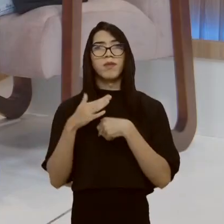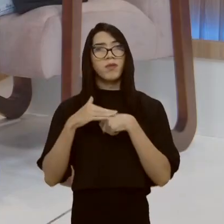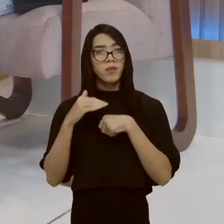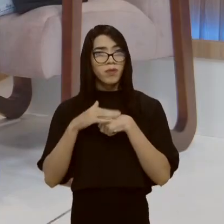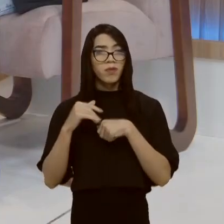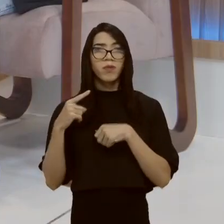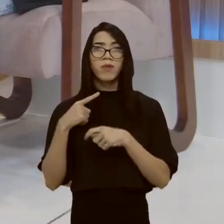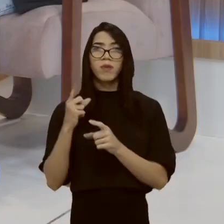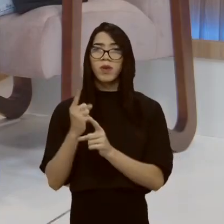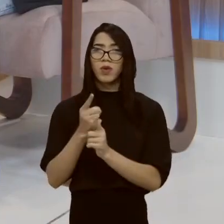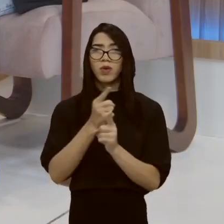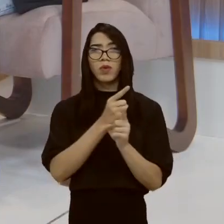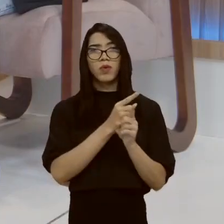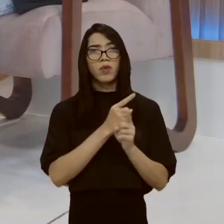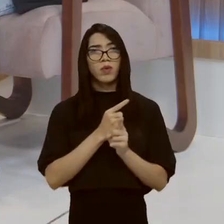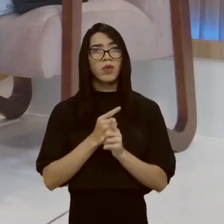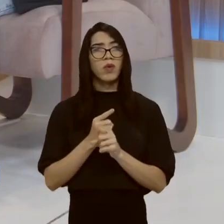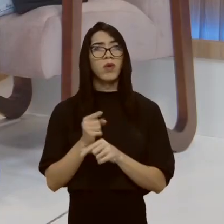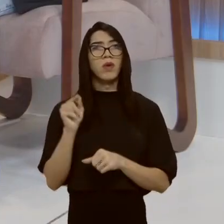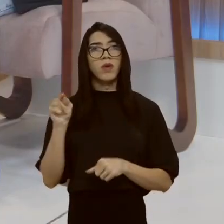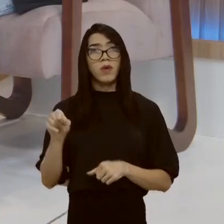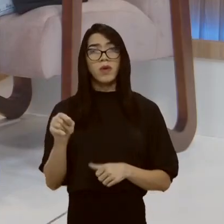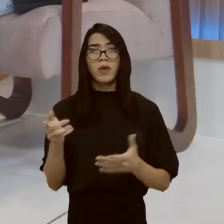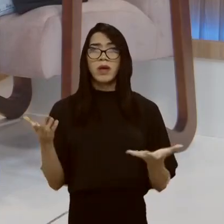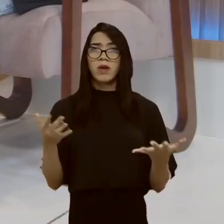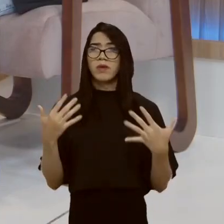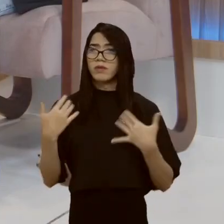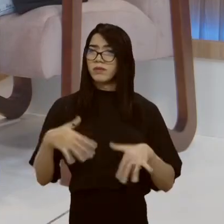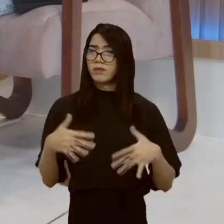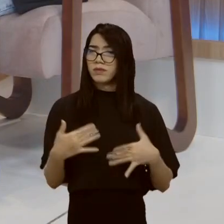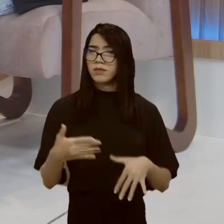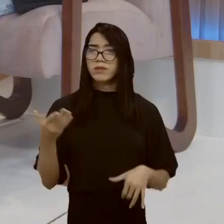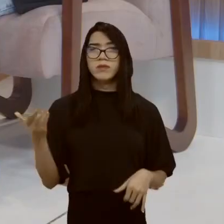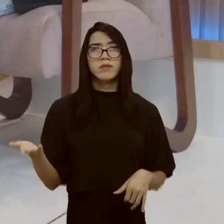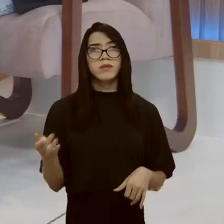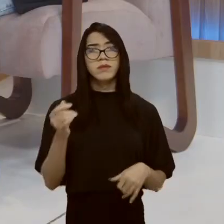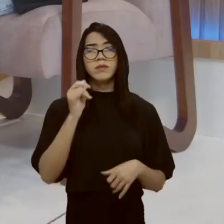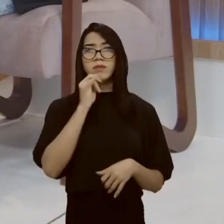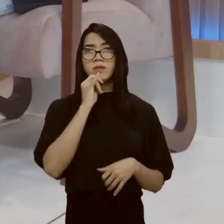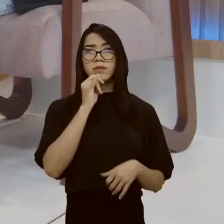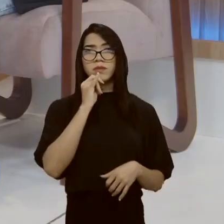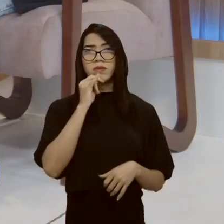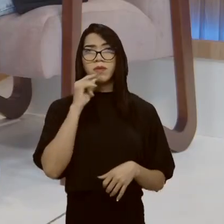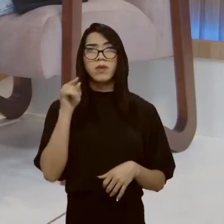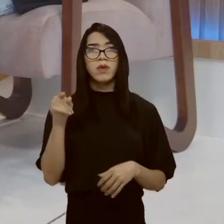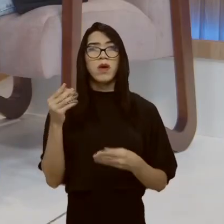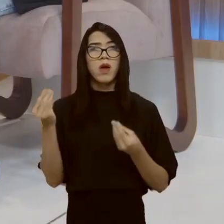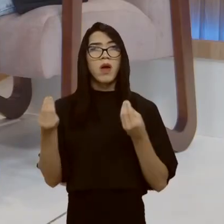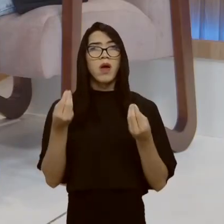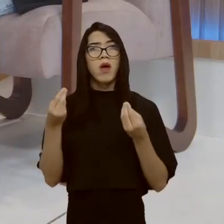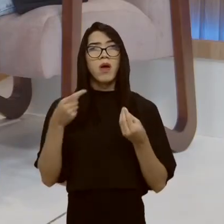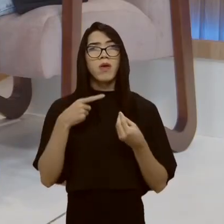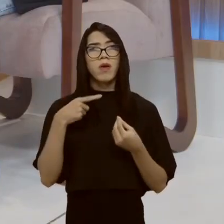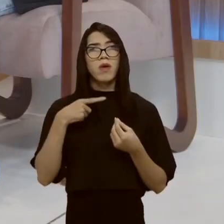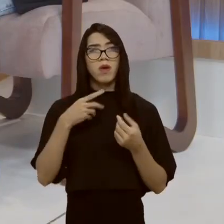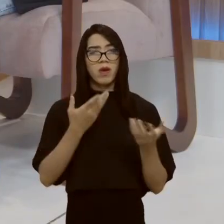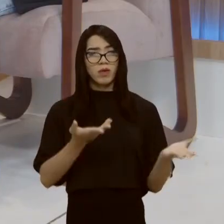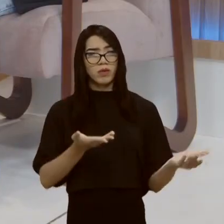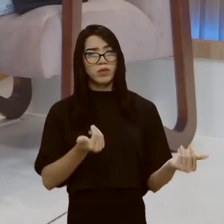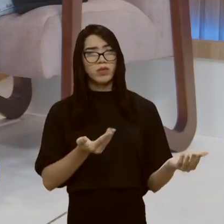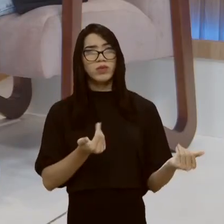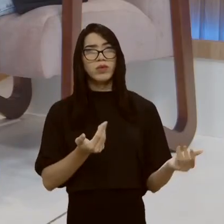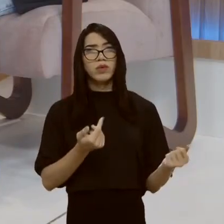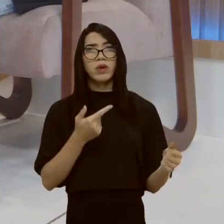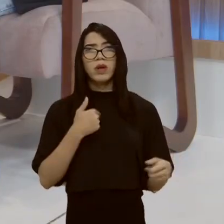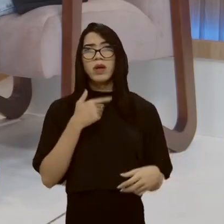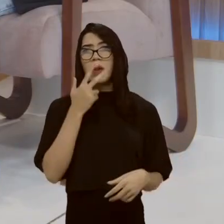vê que estão se dissolvendo, que não existem mais. Será que é essa distância e esse distanciamento do adolescente que parece